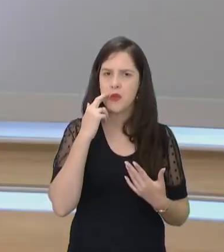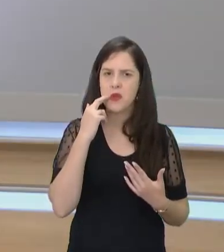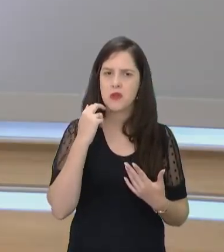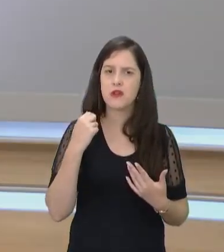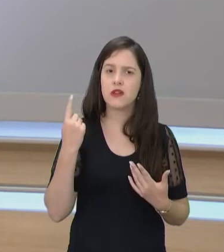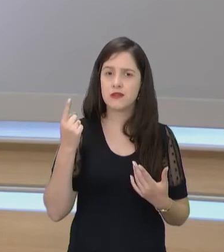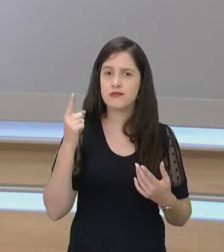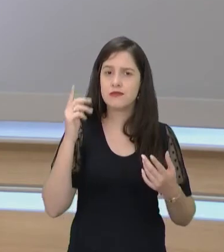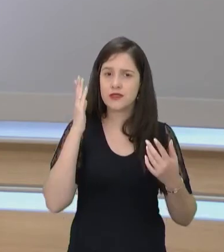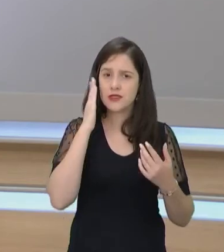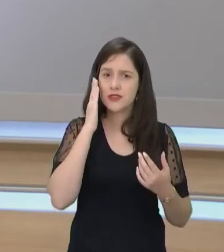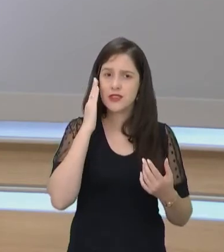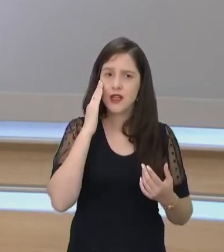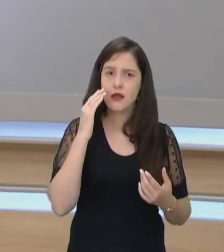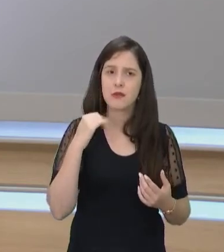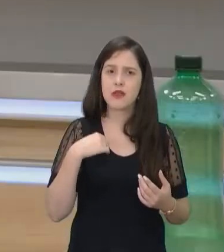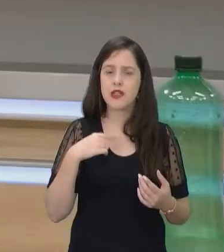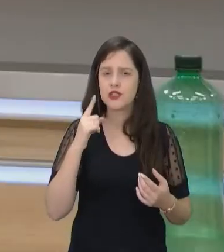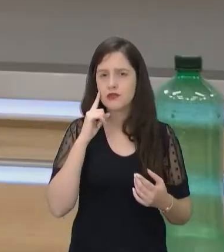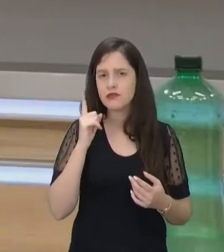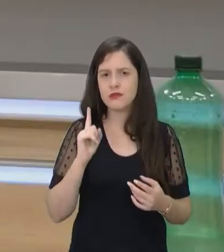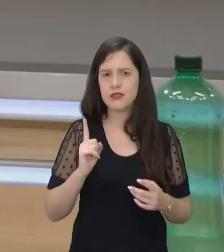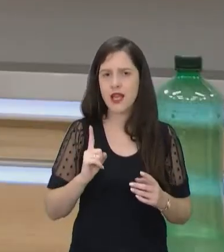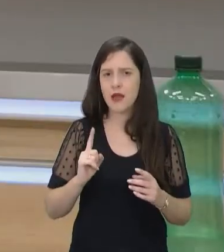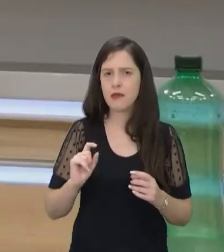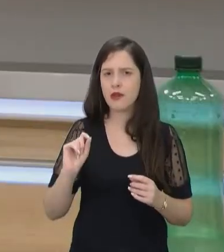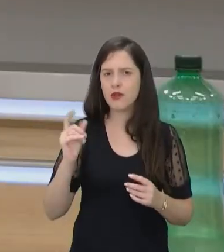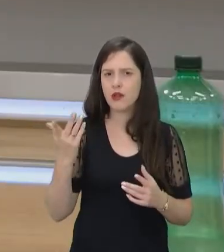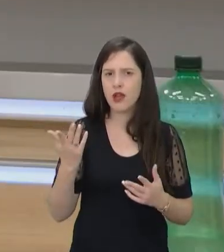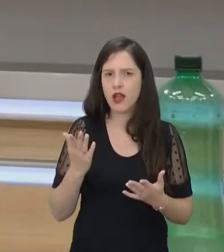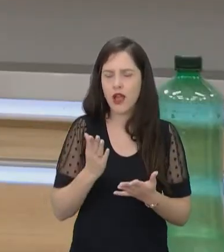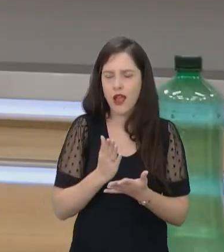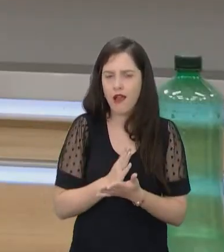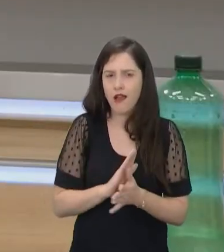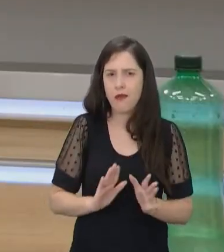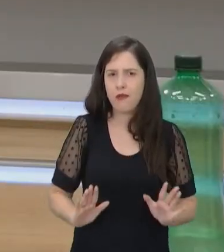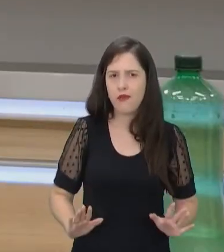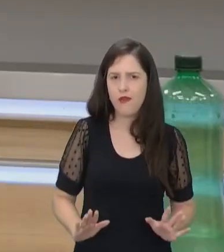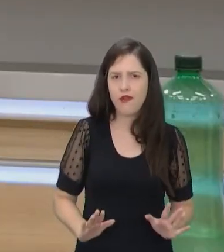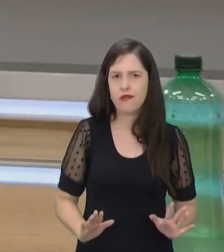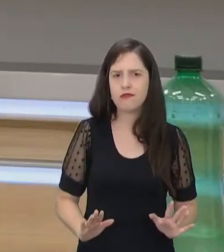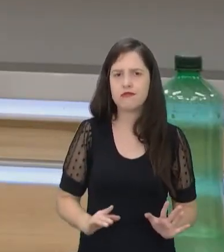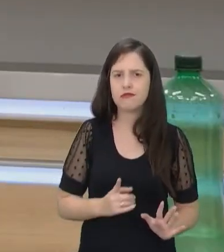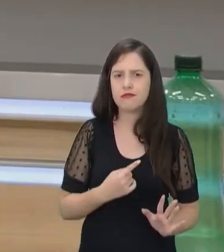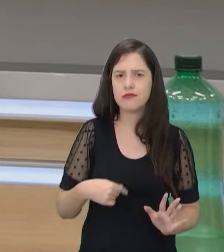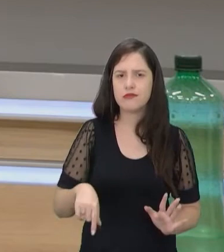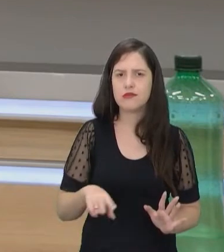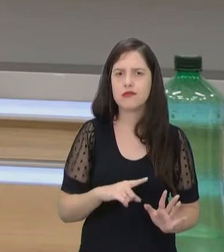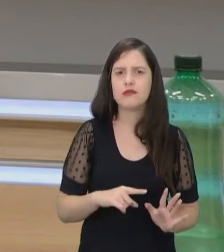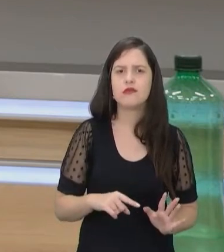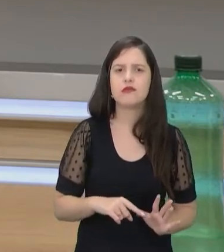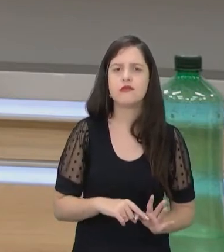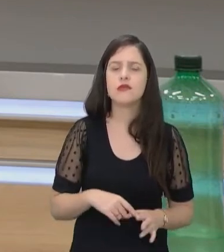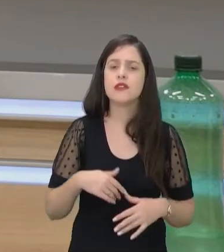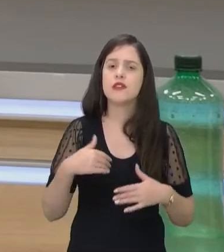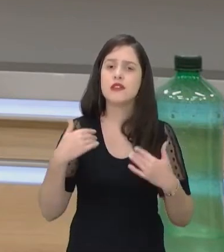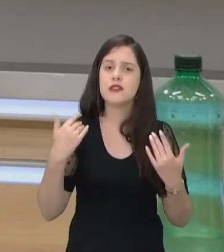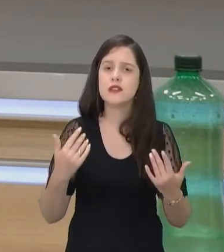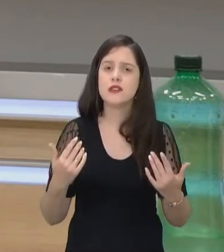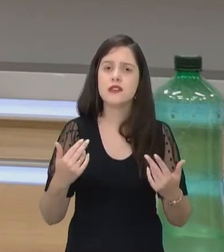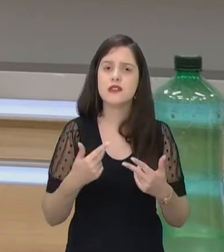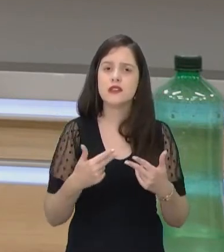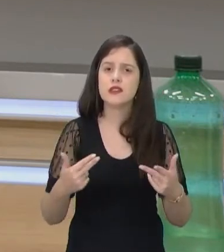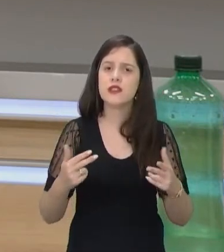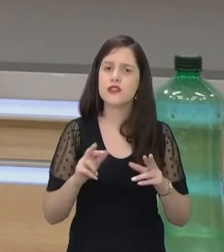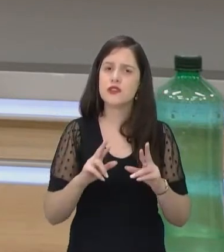abelha extinguir, a gente extingue junto. Nossa, não, acabou. Claro. Polinização da abelha, pelo amor de Deus, mas... Então, são tantas coisas que a